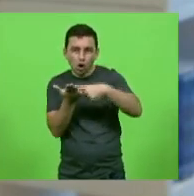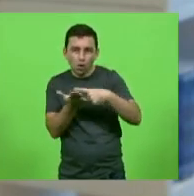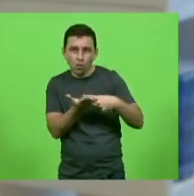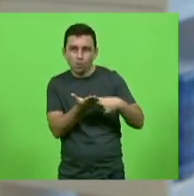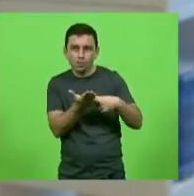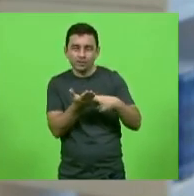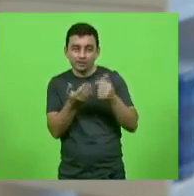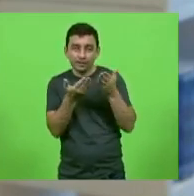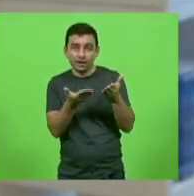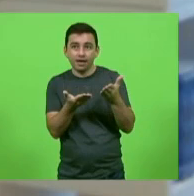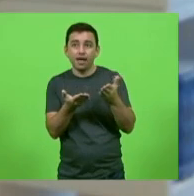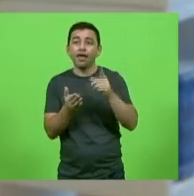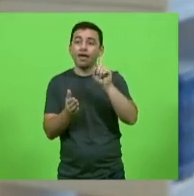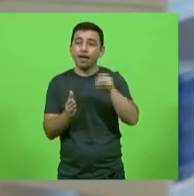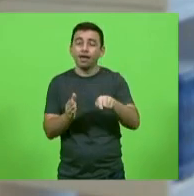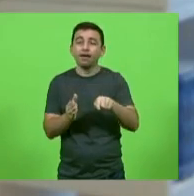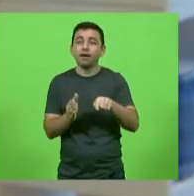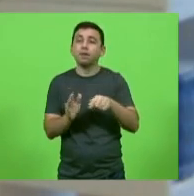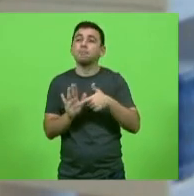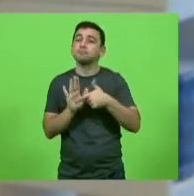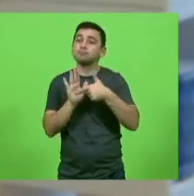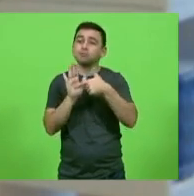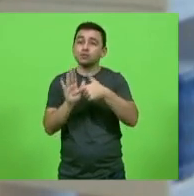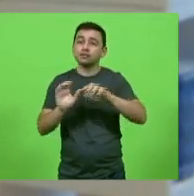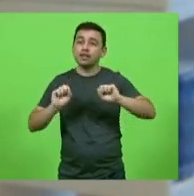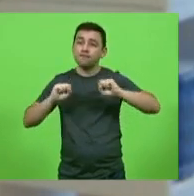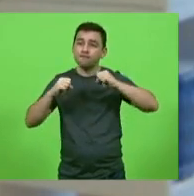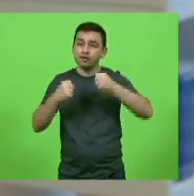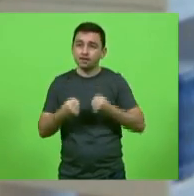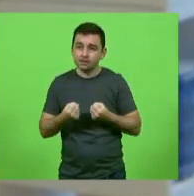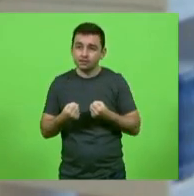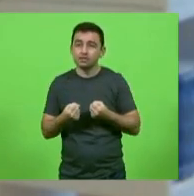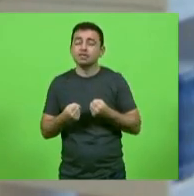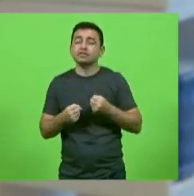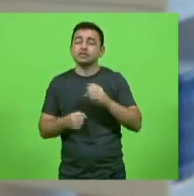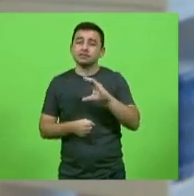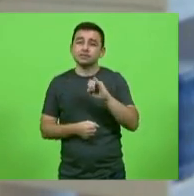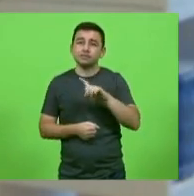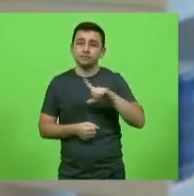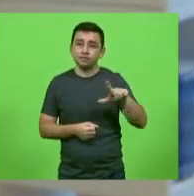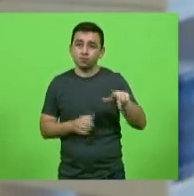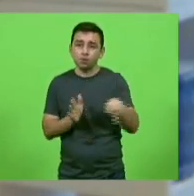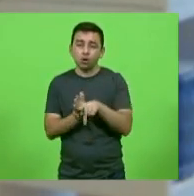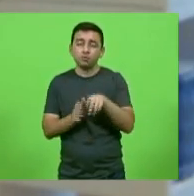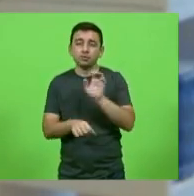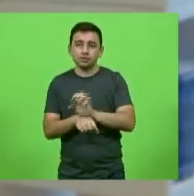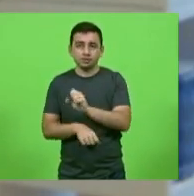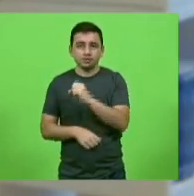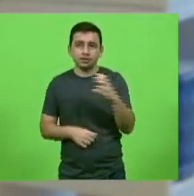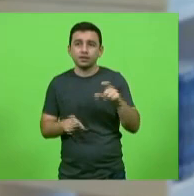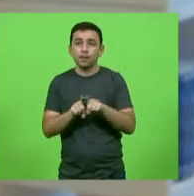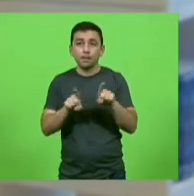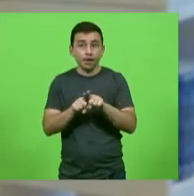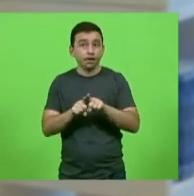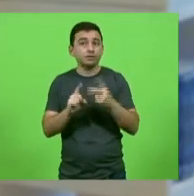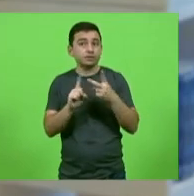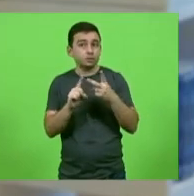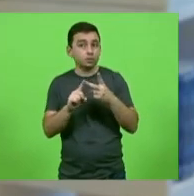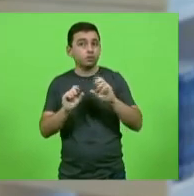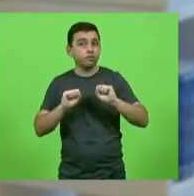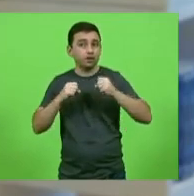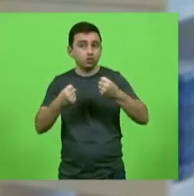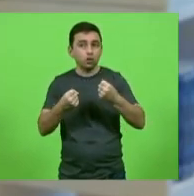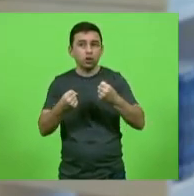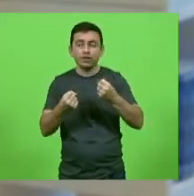processo se deram exclusivamente no âmbito da Defesa Civil do Estado. A duas, porque o governador do Estado recusou a pôr assinatura digital